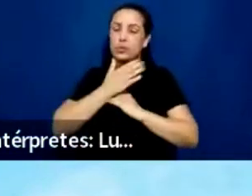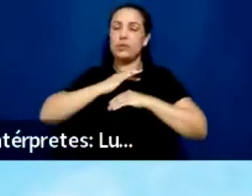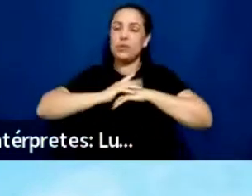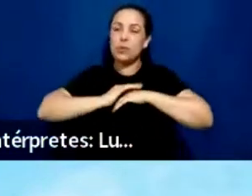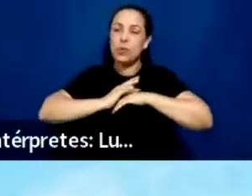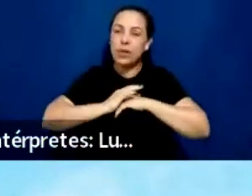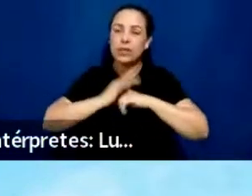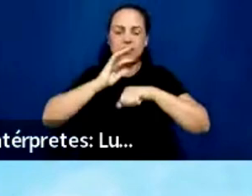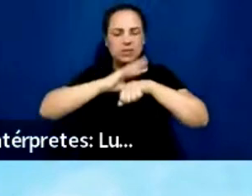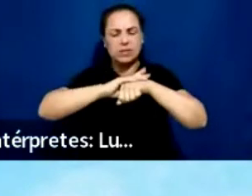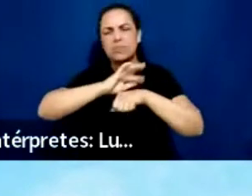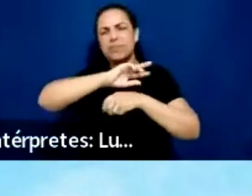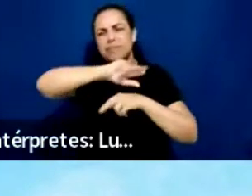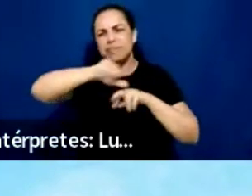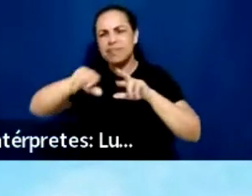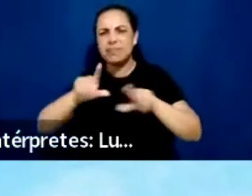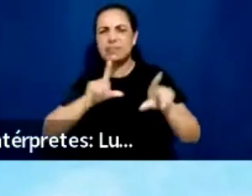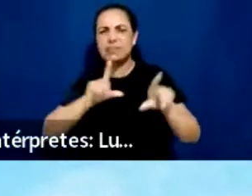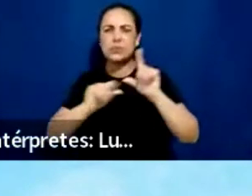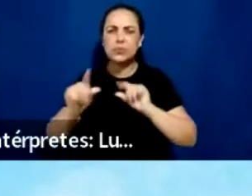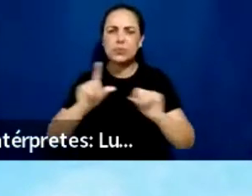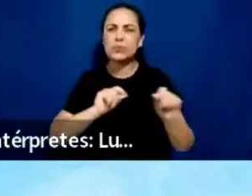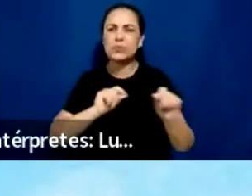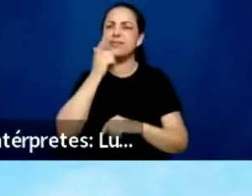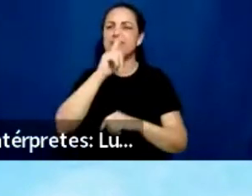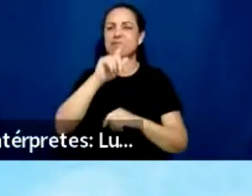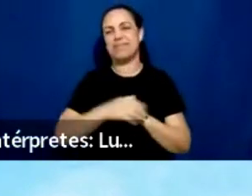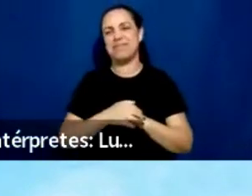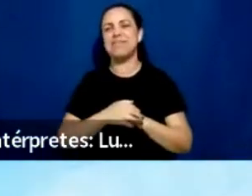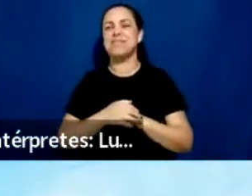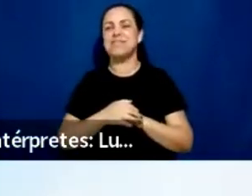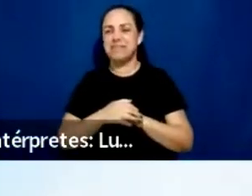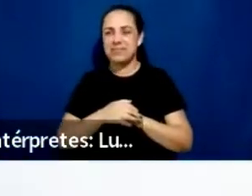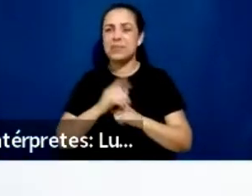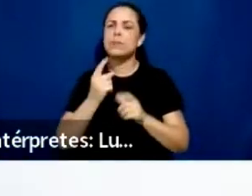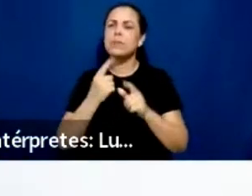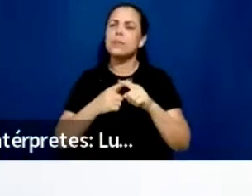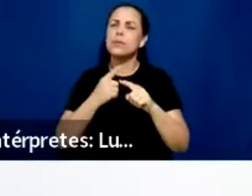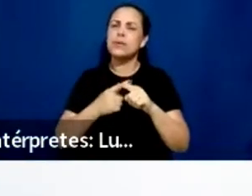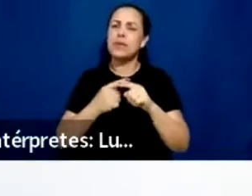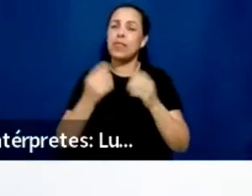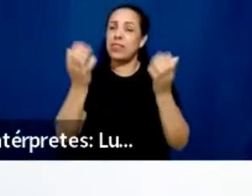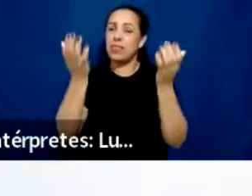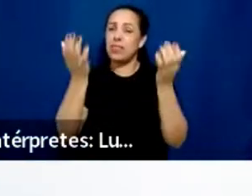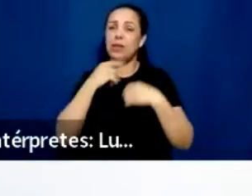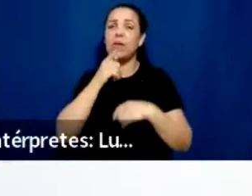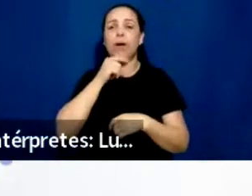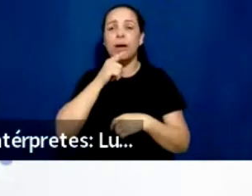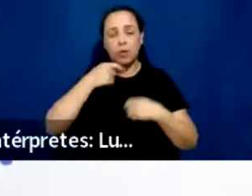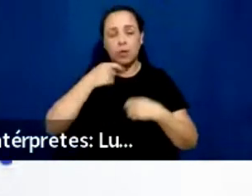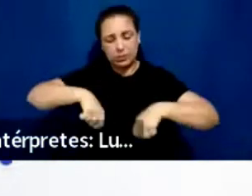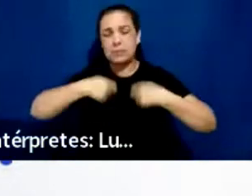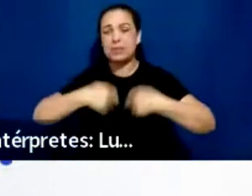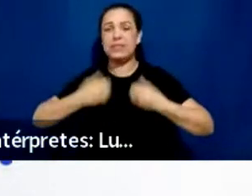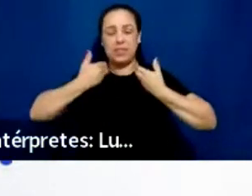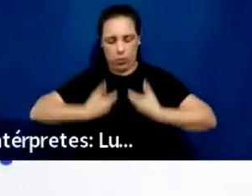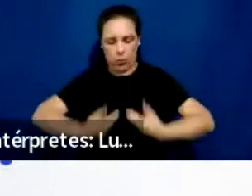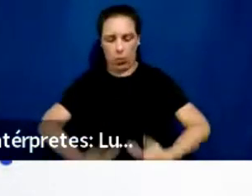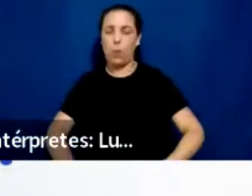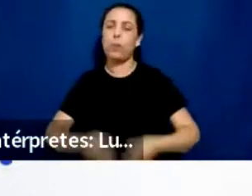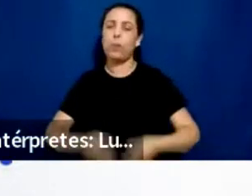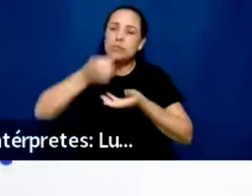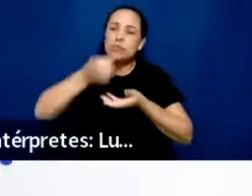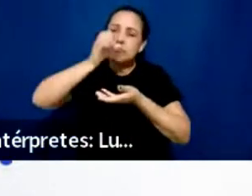enfermidades. Nós estamos falando na causa. Olha que interessante. Então, agora eu quero falar para vocês